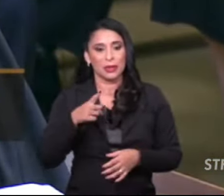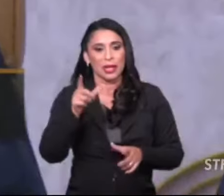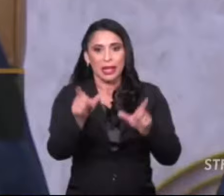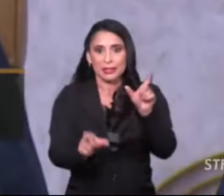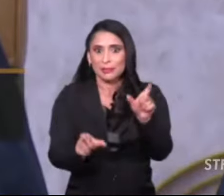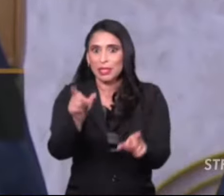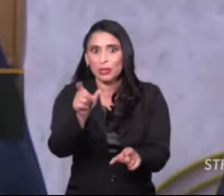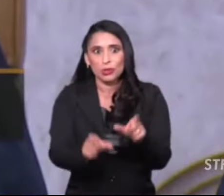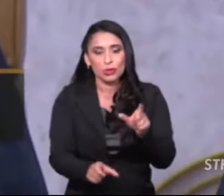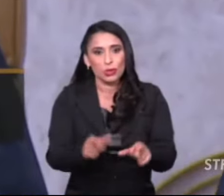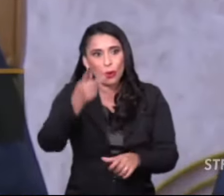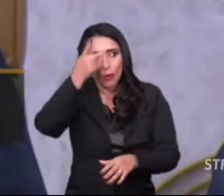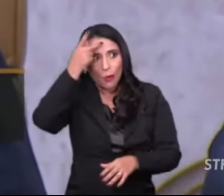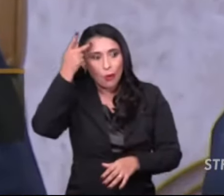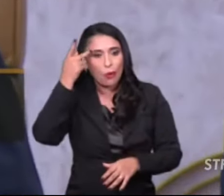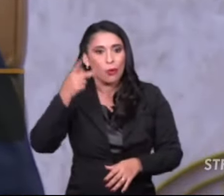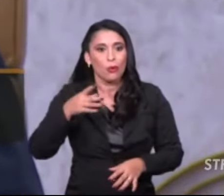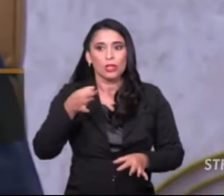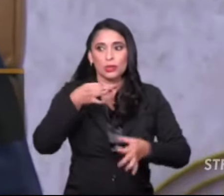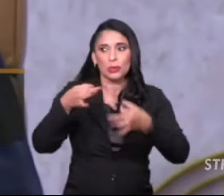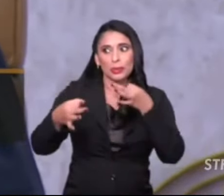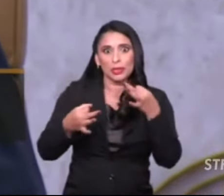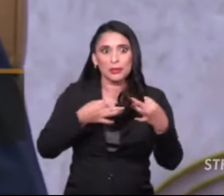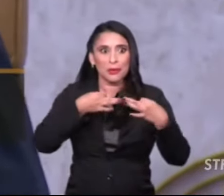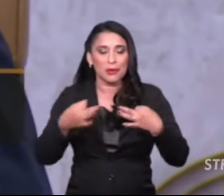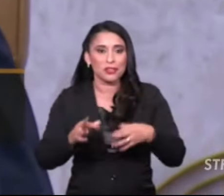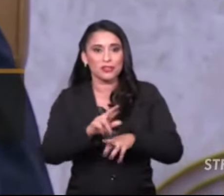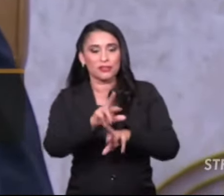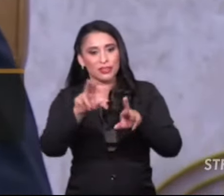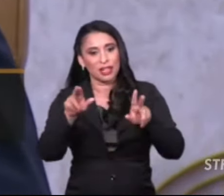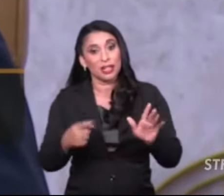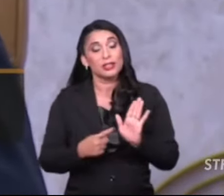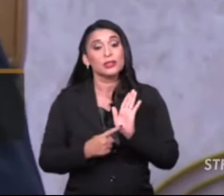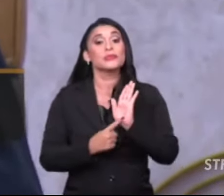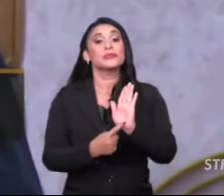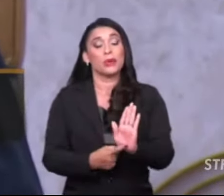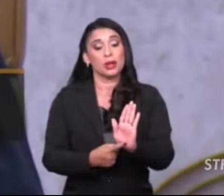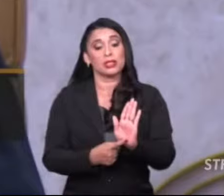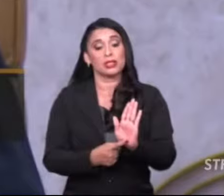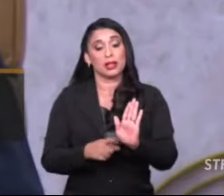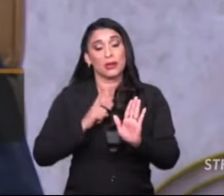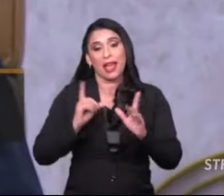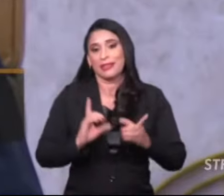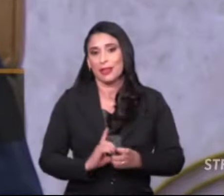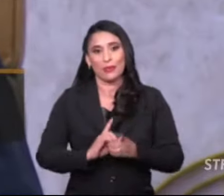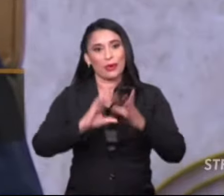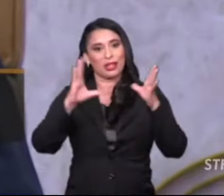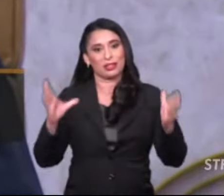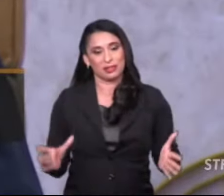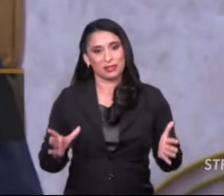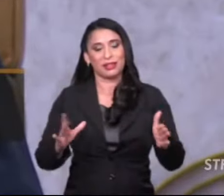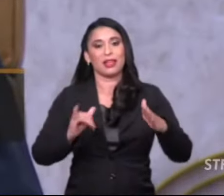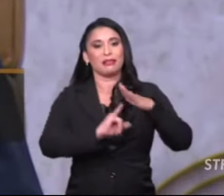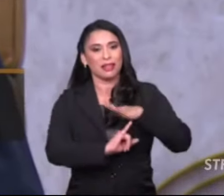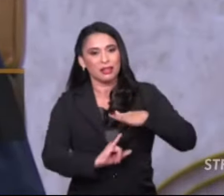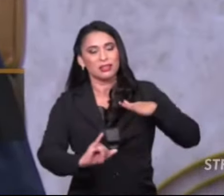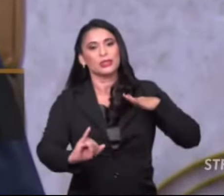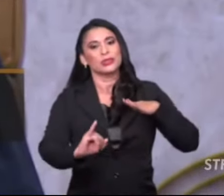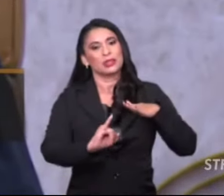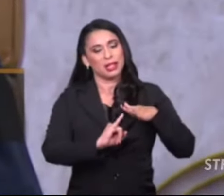de todas as pessoas, de todas as visões aqui também documentam a vitória da democracia, da